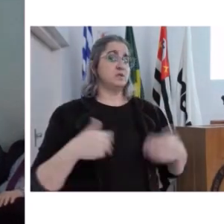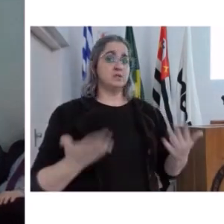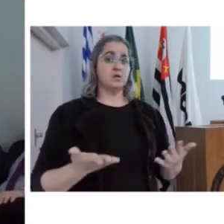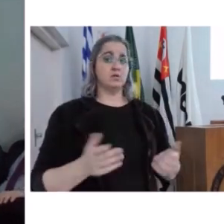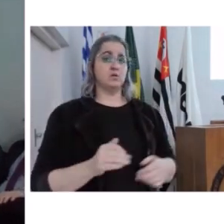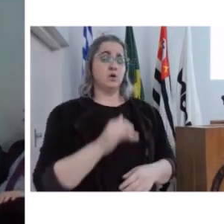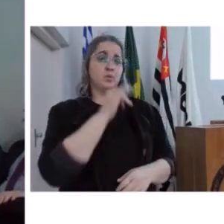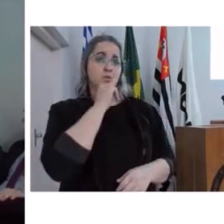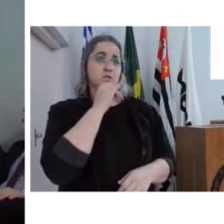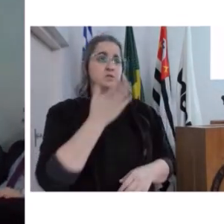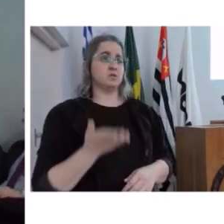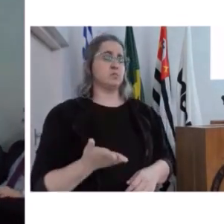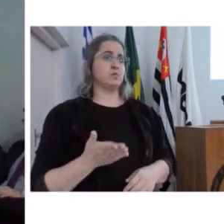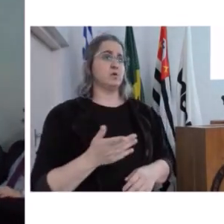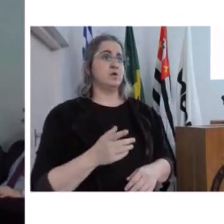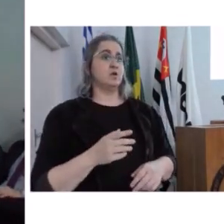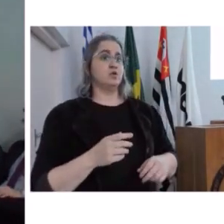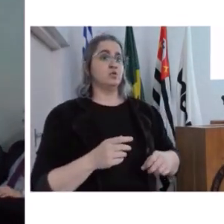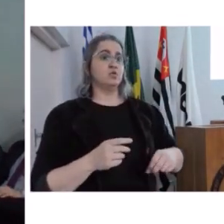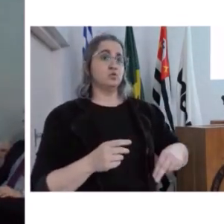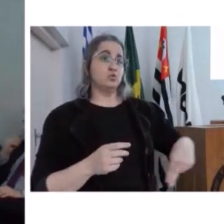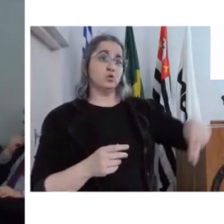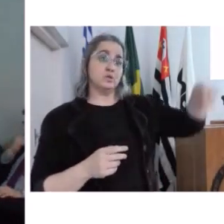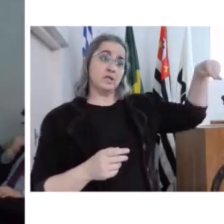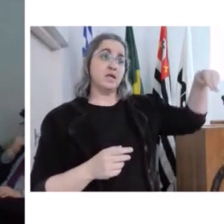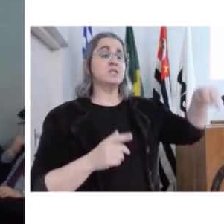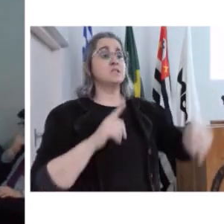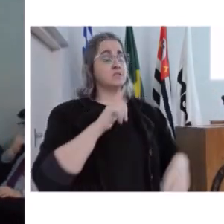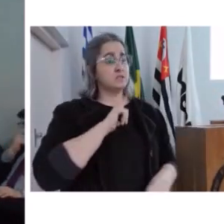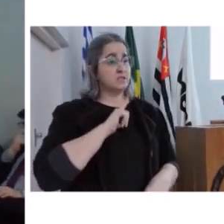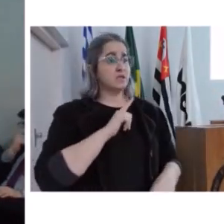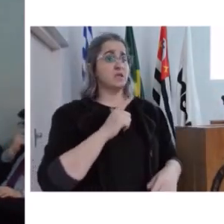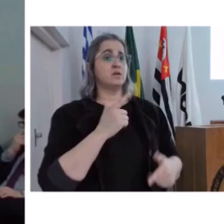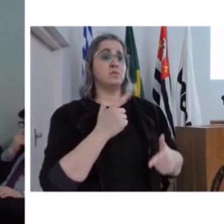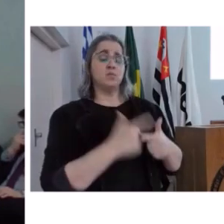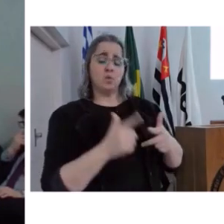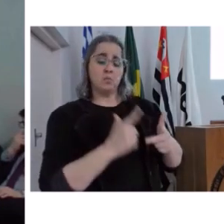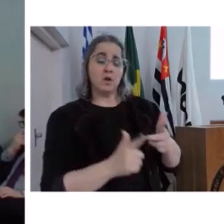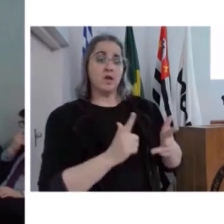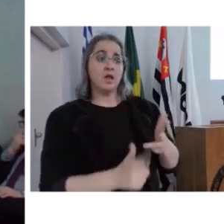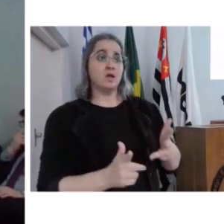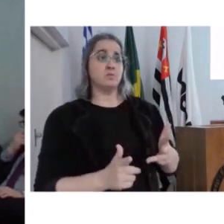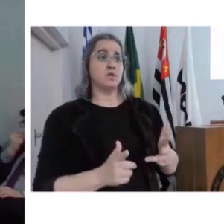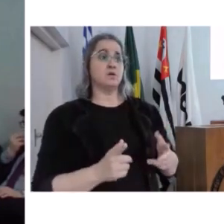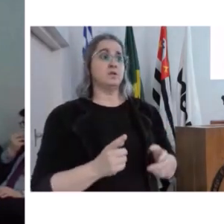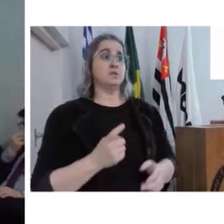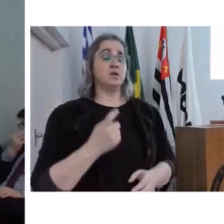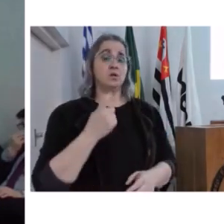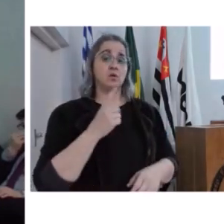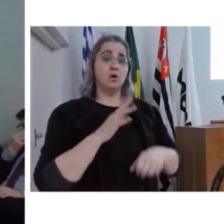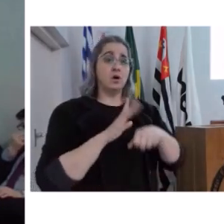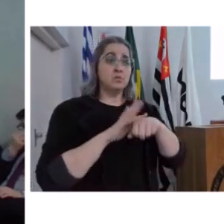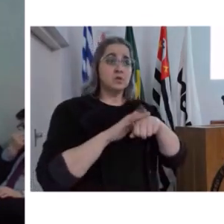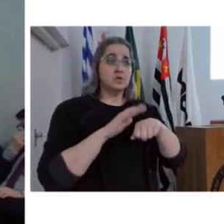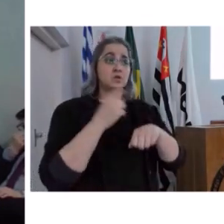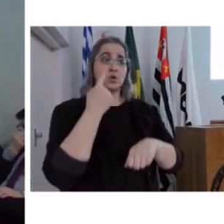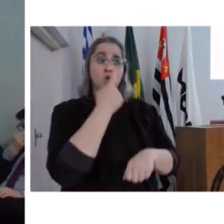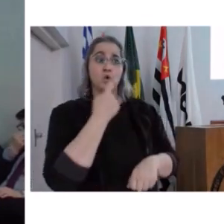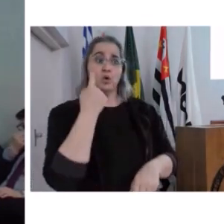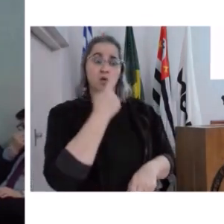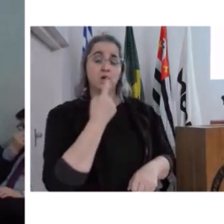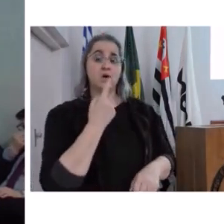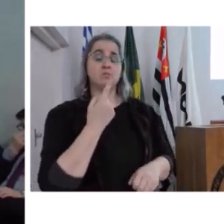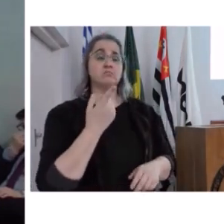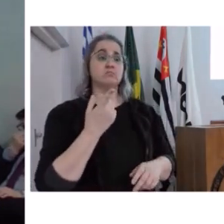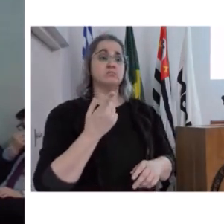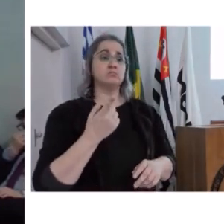lá do Nordeste, Bahia, ali tem muito esse caso. Então, a medicina oral também ela vai ser um pouco personalizada na